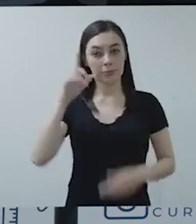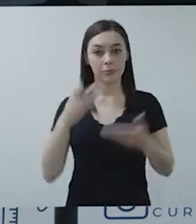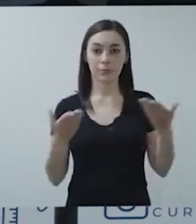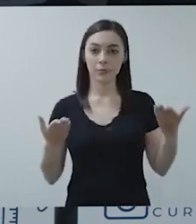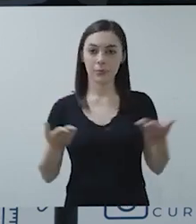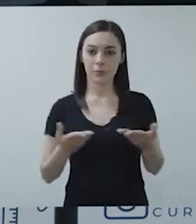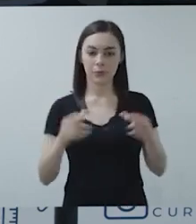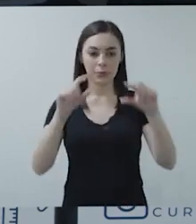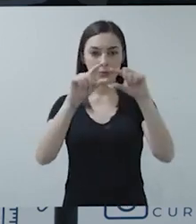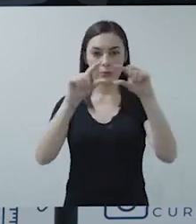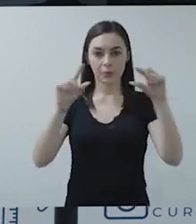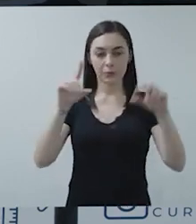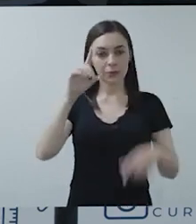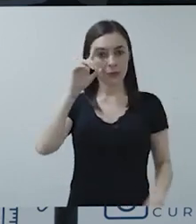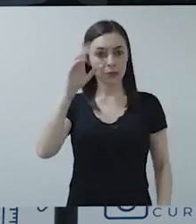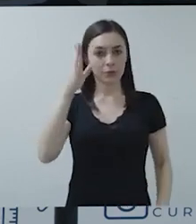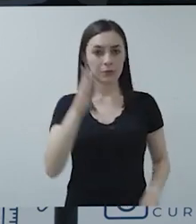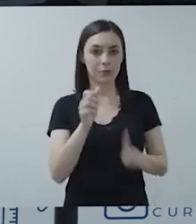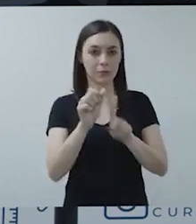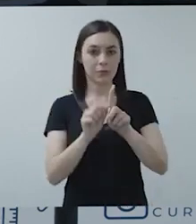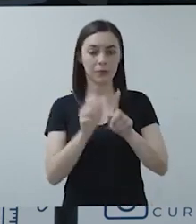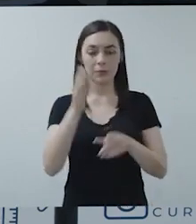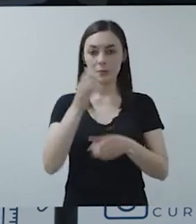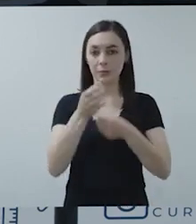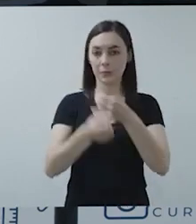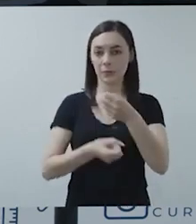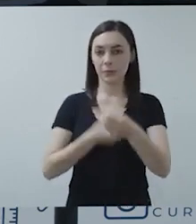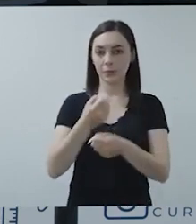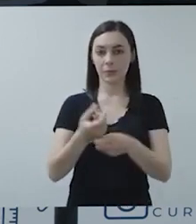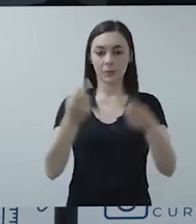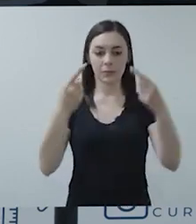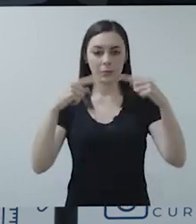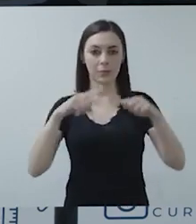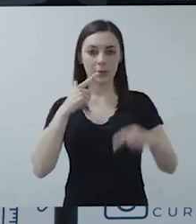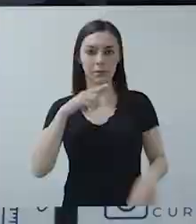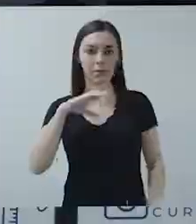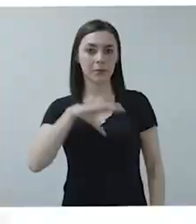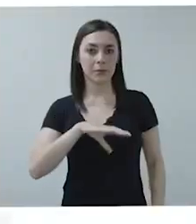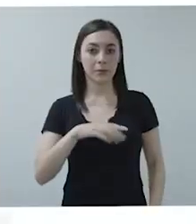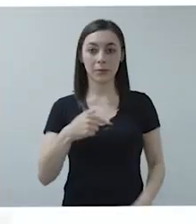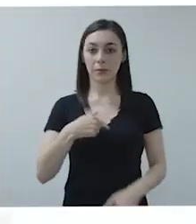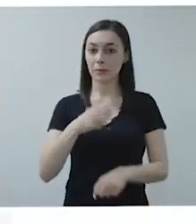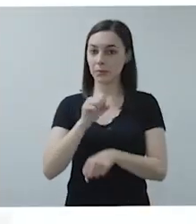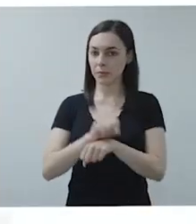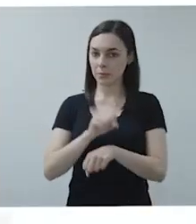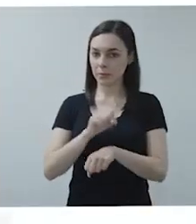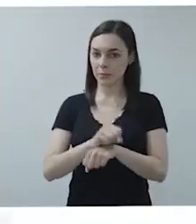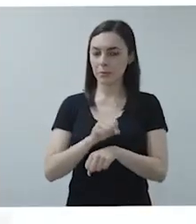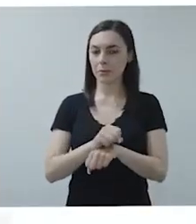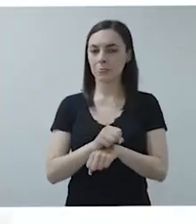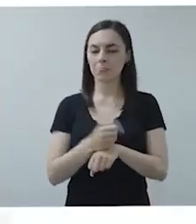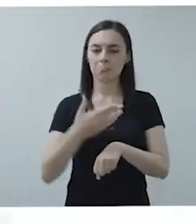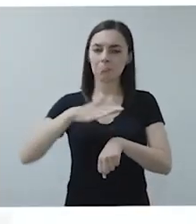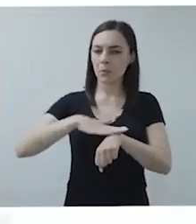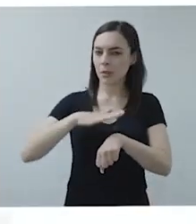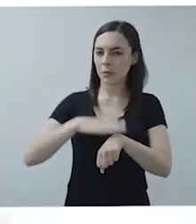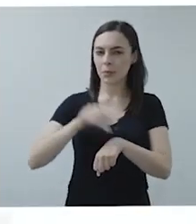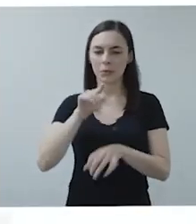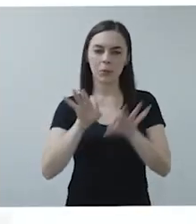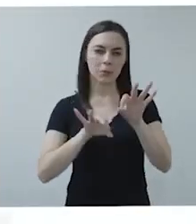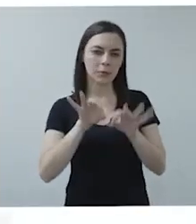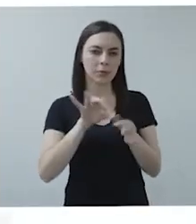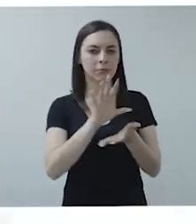o dia, o mês e o ano, língua portuguesa. Eu vou aguardar aqui algum tempinho para vocês